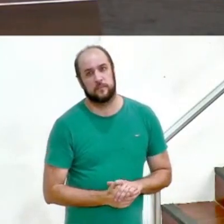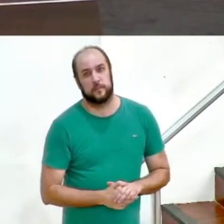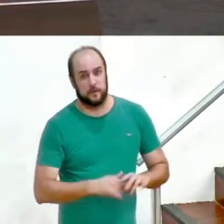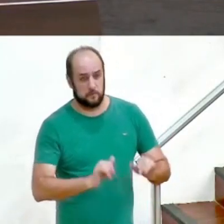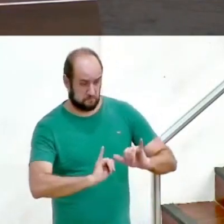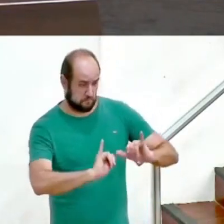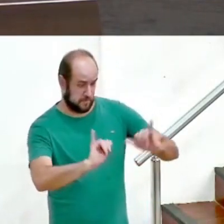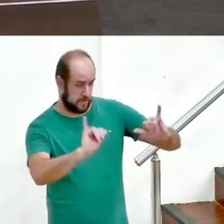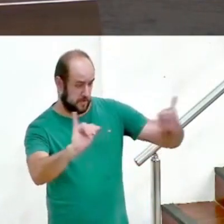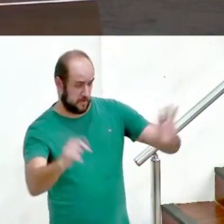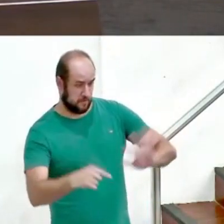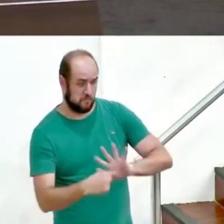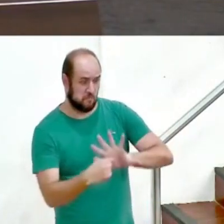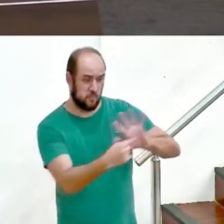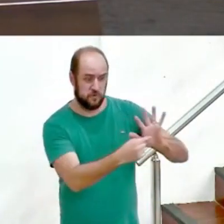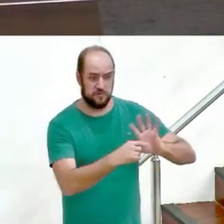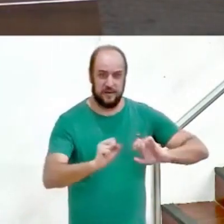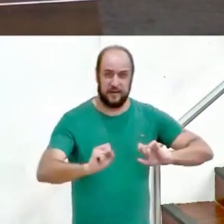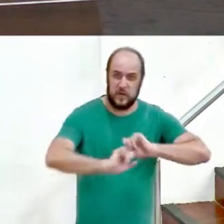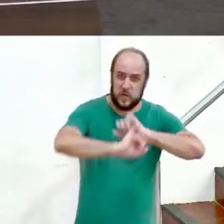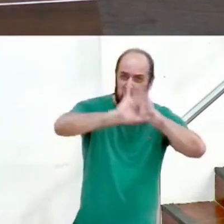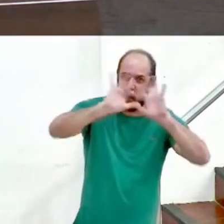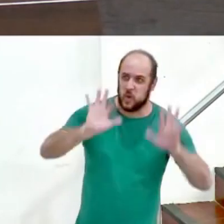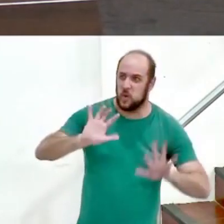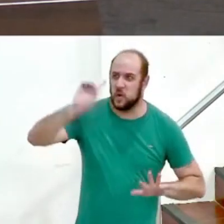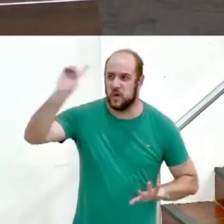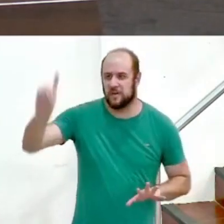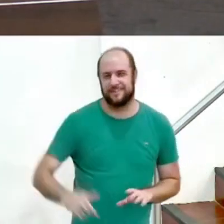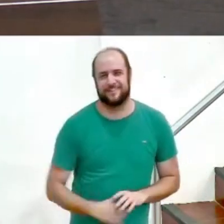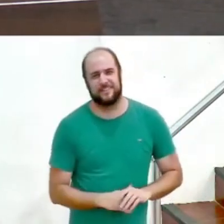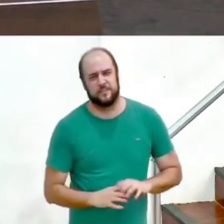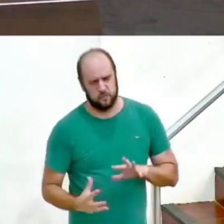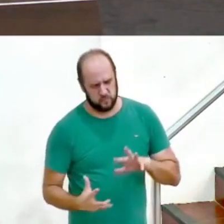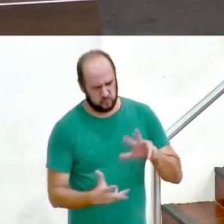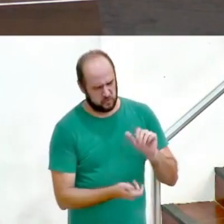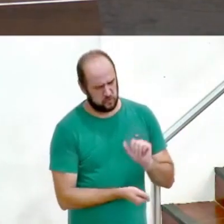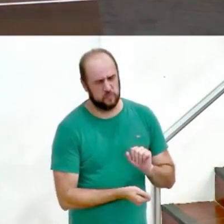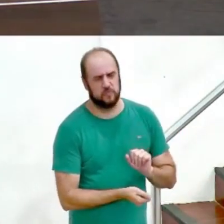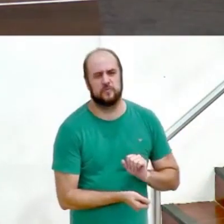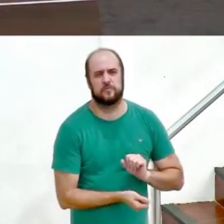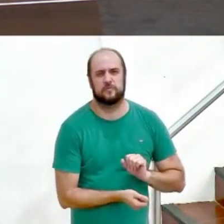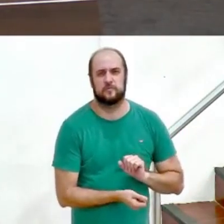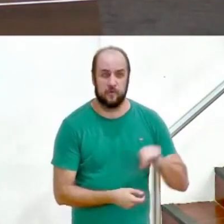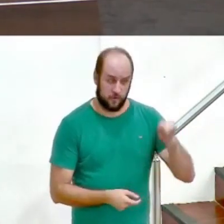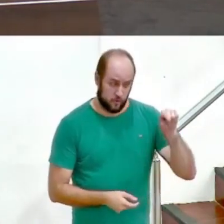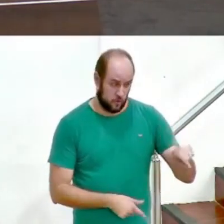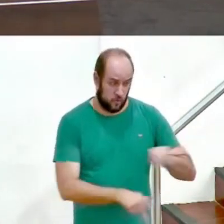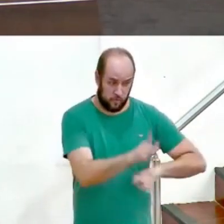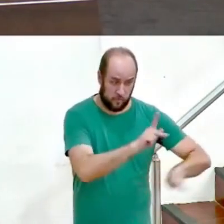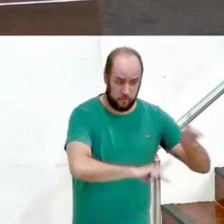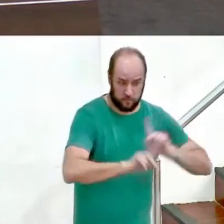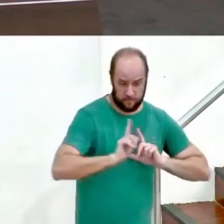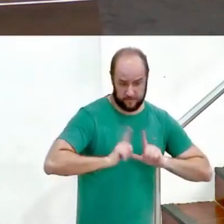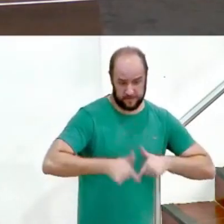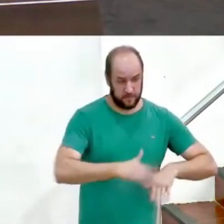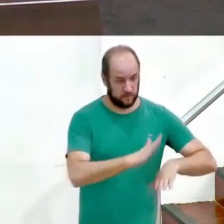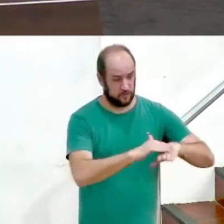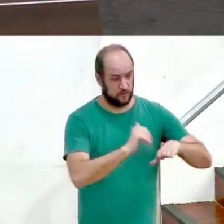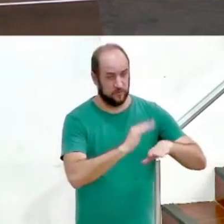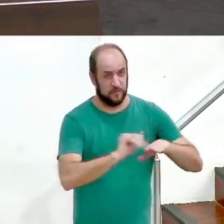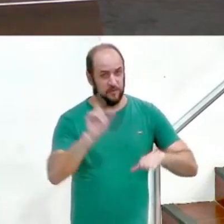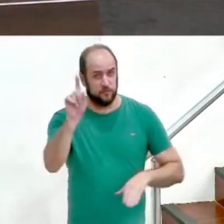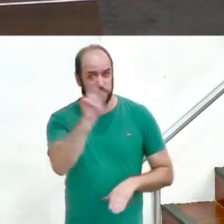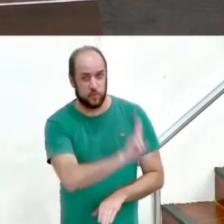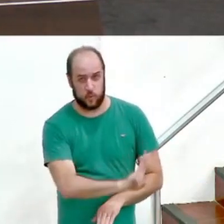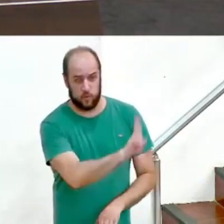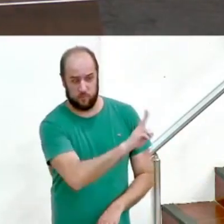reverberar, expressar a glória de Deus no mundo. Eles foram chamados para ser instrumentos de